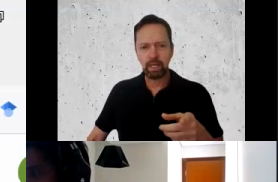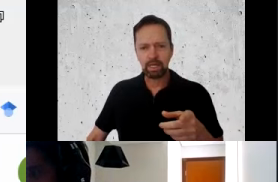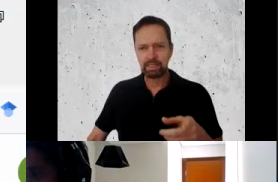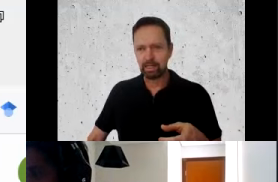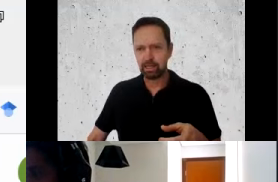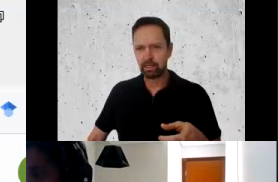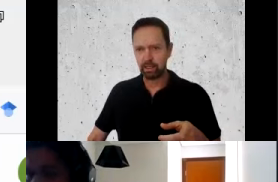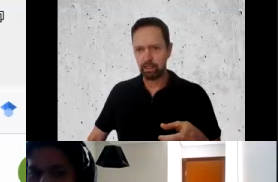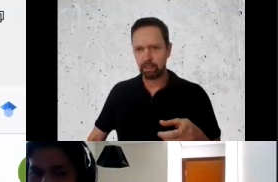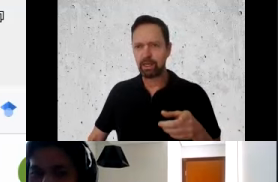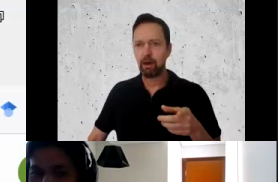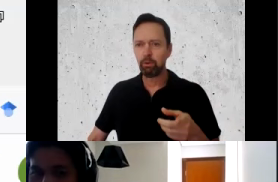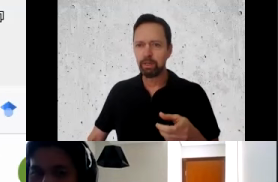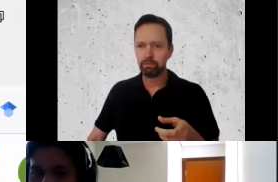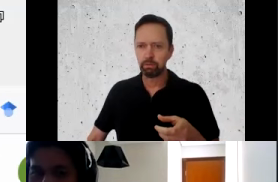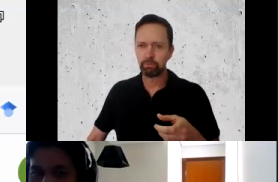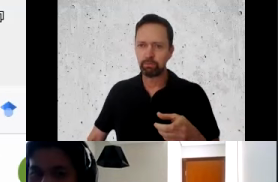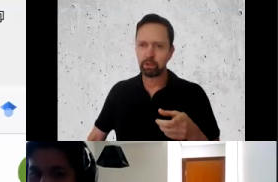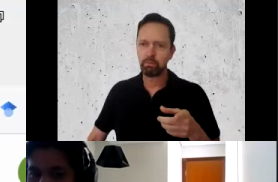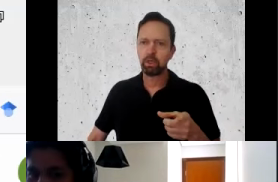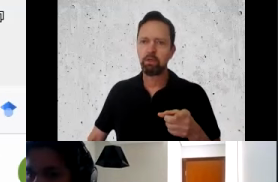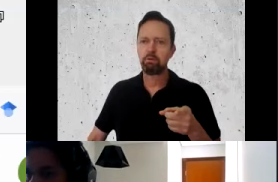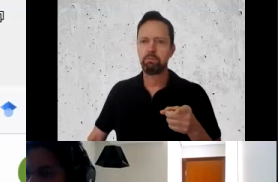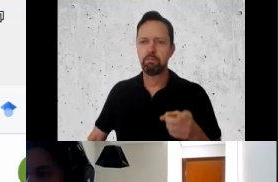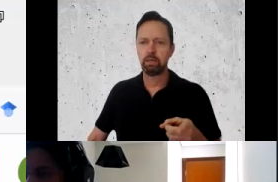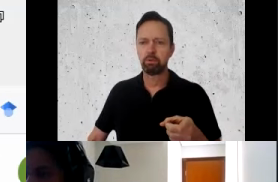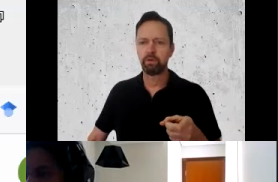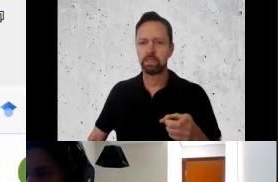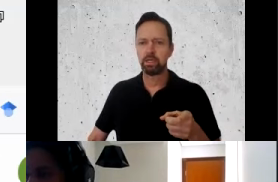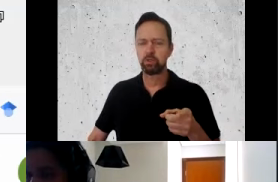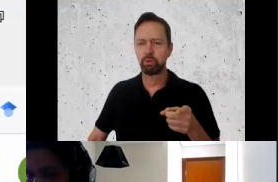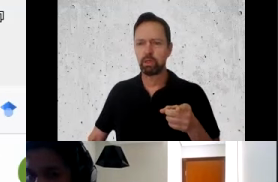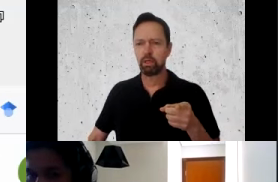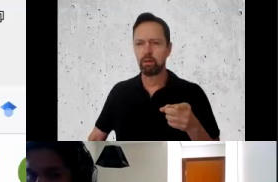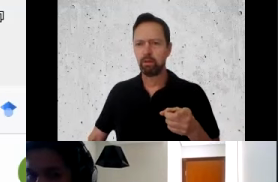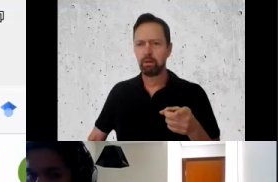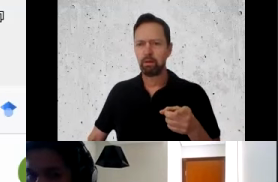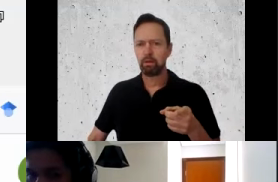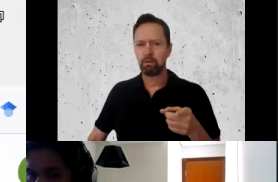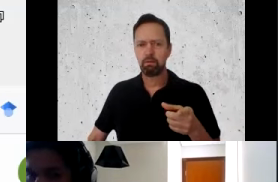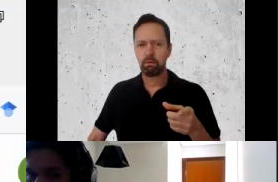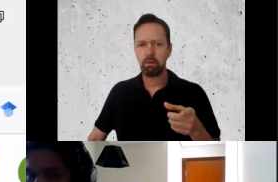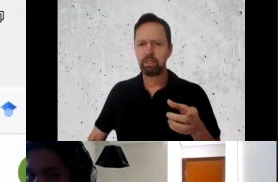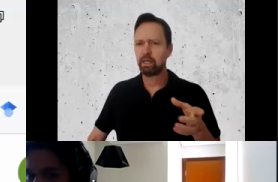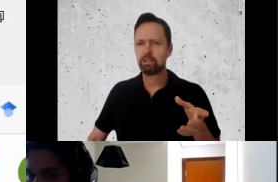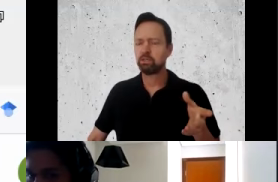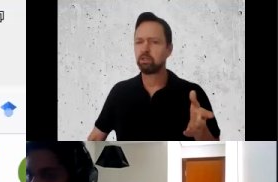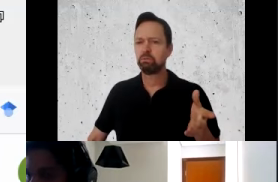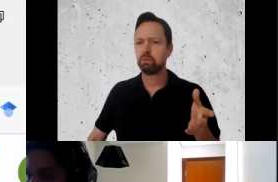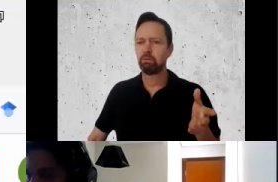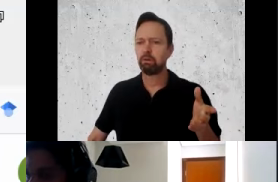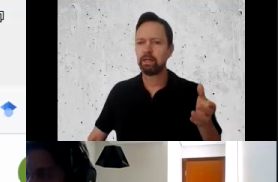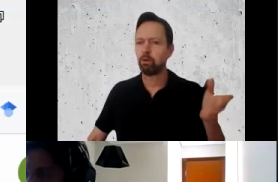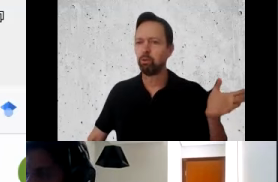Eu botei esse link aí, que é o livro. Eu tenho um pouquinho de medo de fazer isso, porque eu acho que